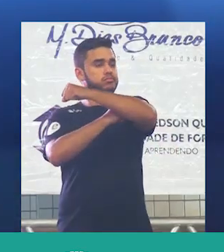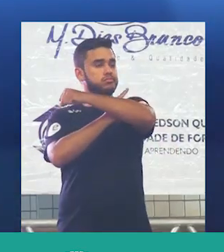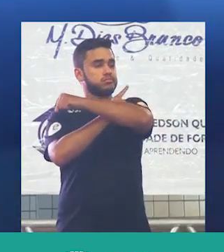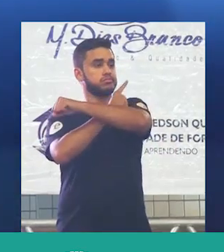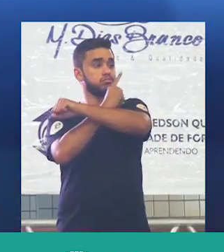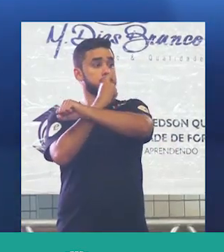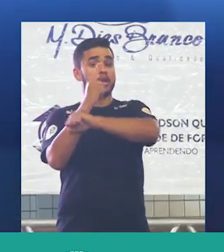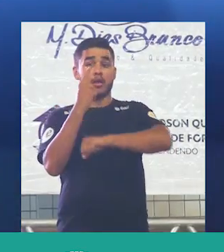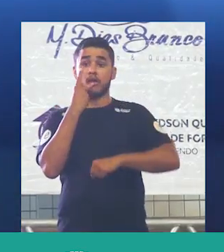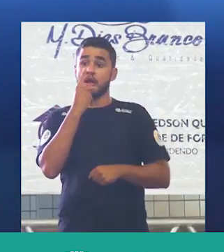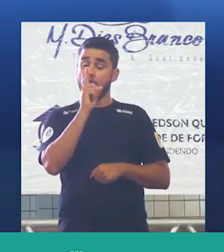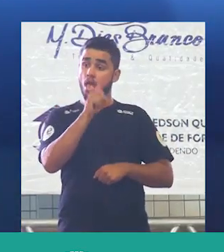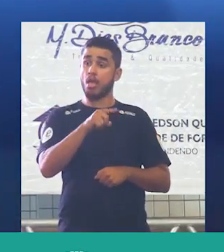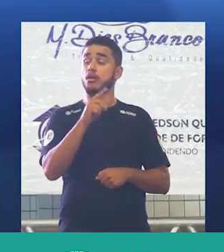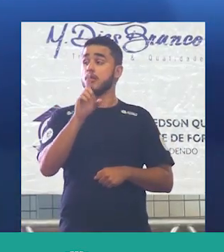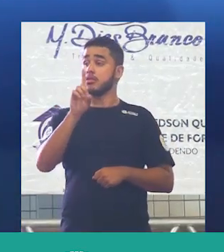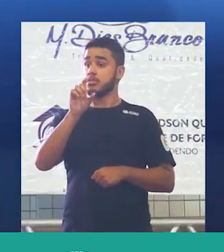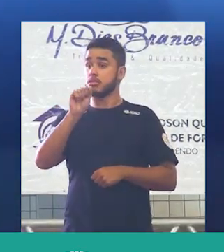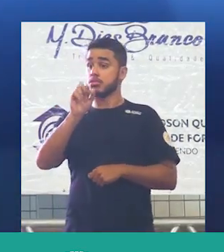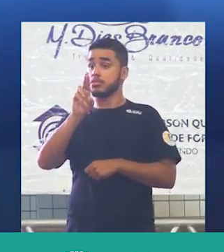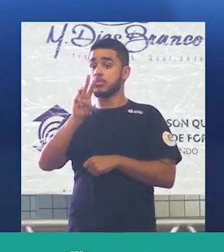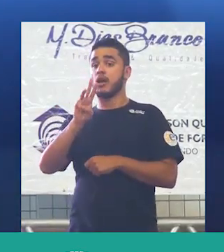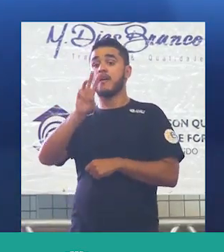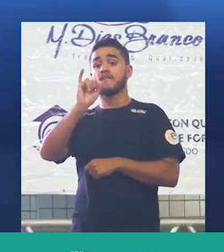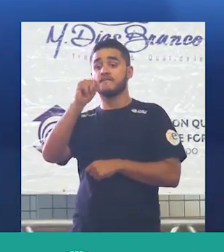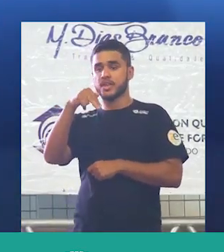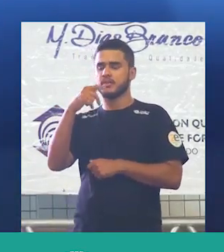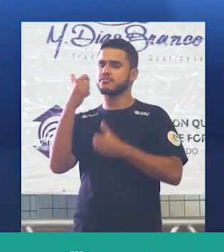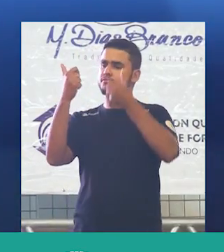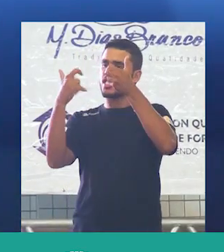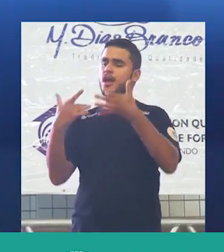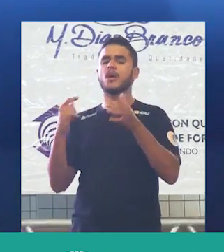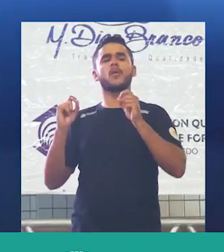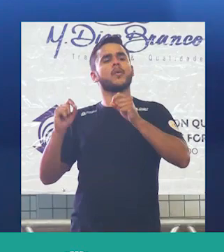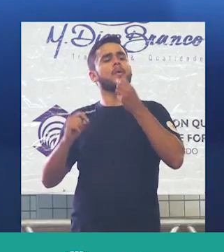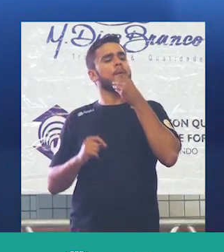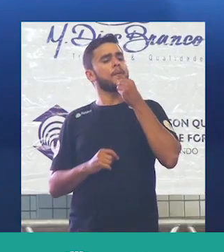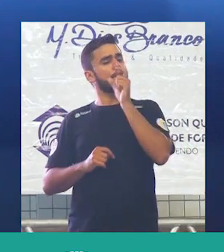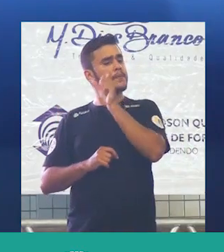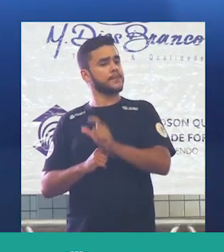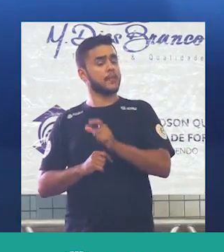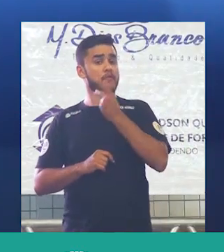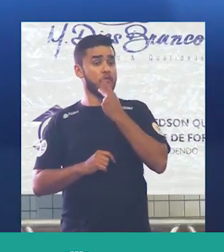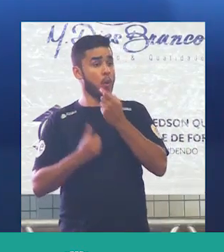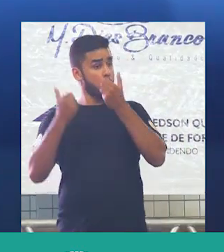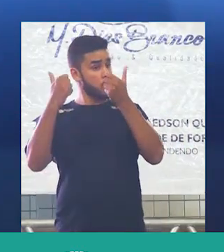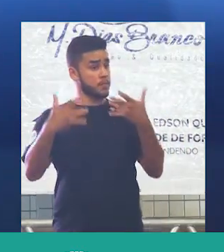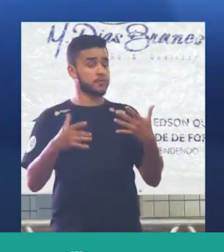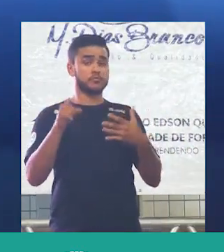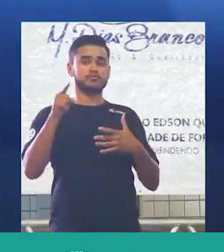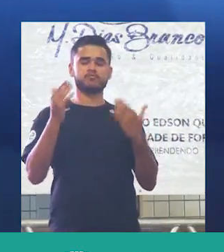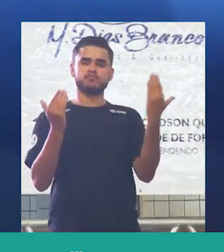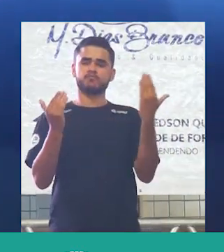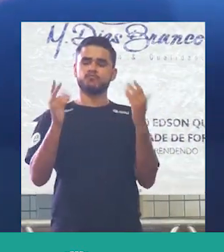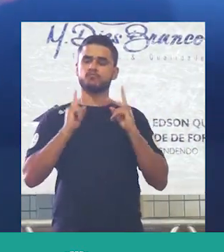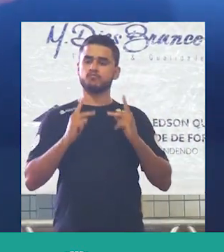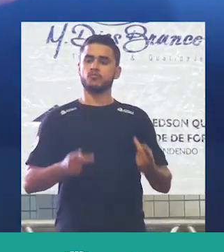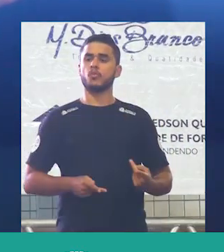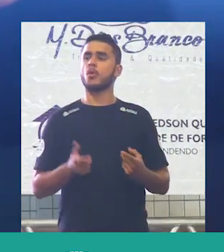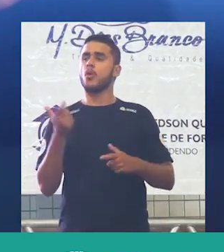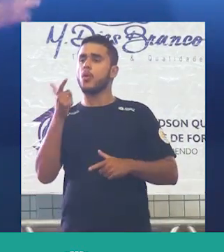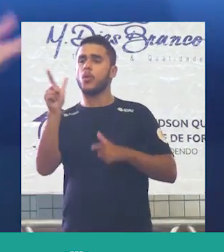E aí no darwinismo social se faz uma analogia do ser humano com todas as